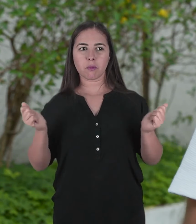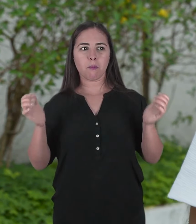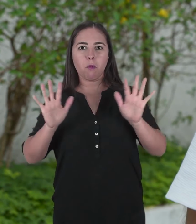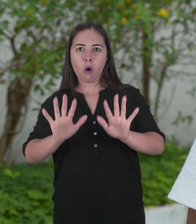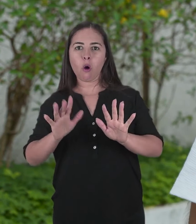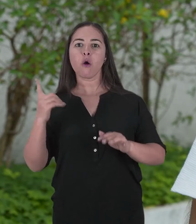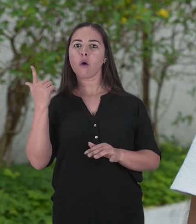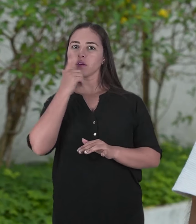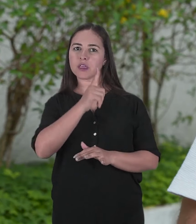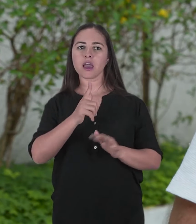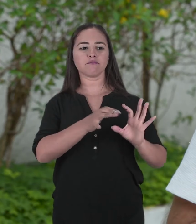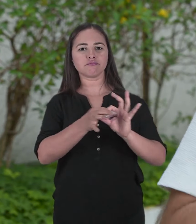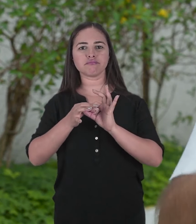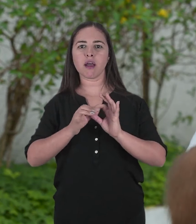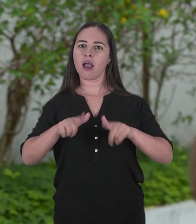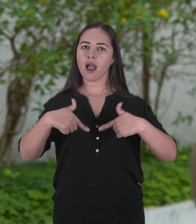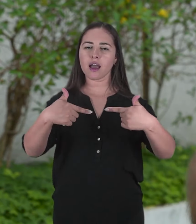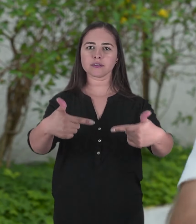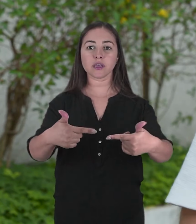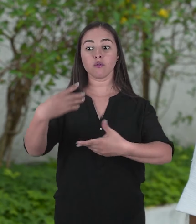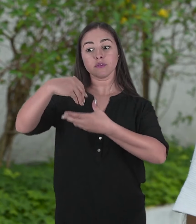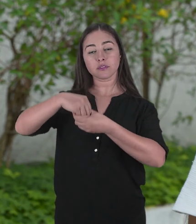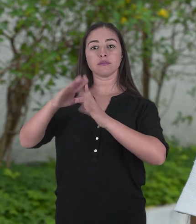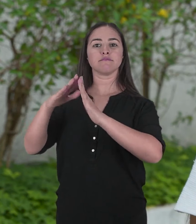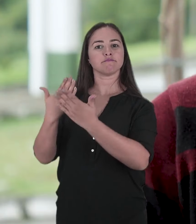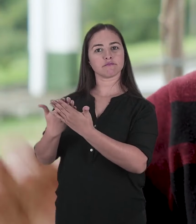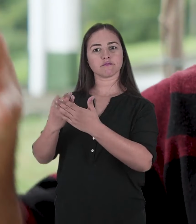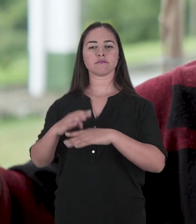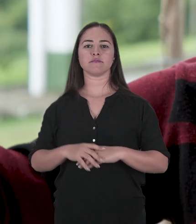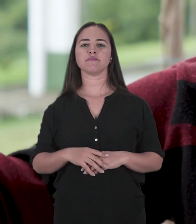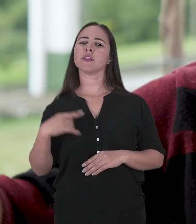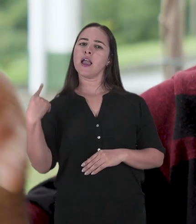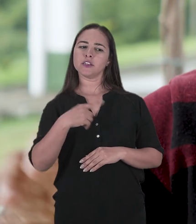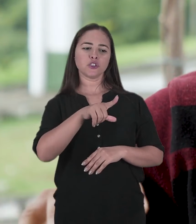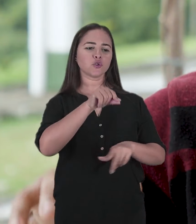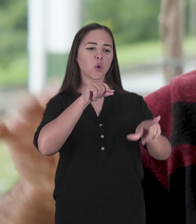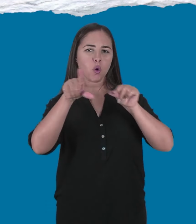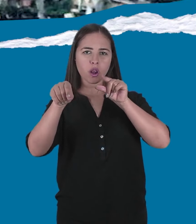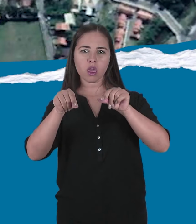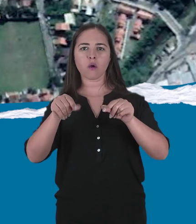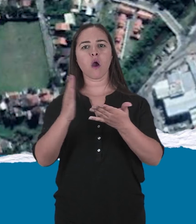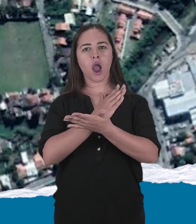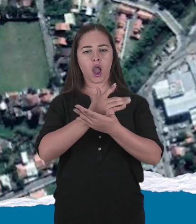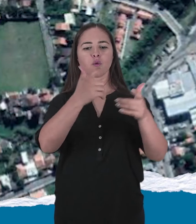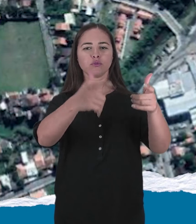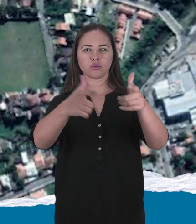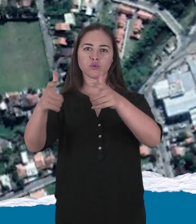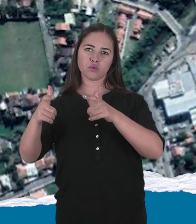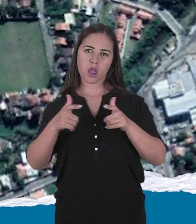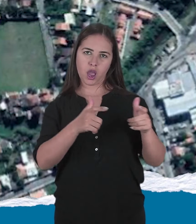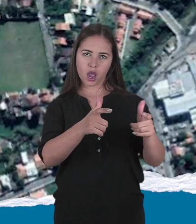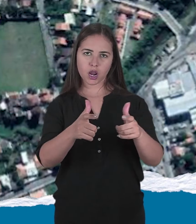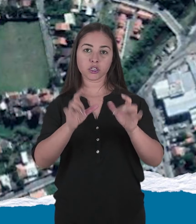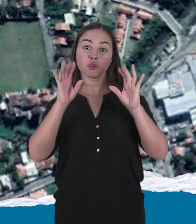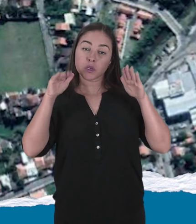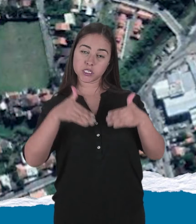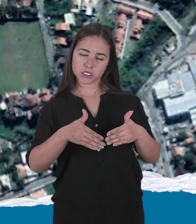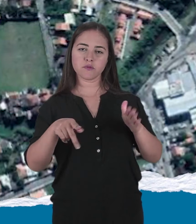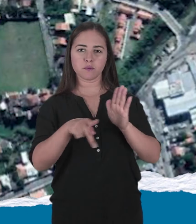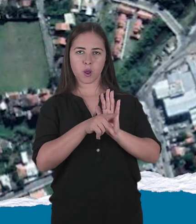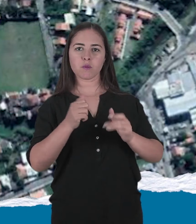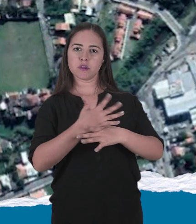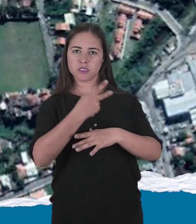procurando integrar as ações por meio de ações nas escolas. Nós elencamos alguns territórios divididos em alguns distritos específicos